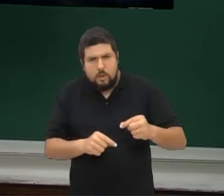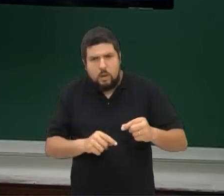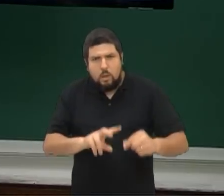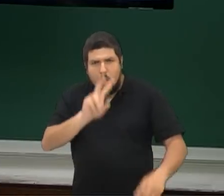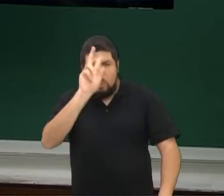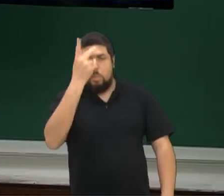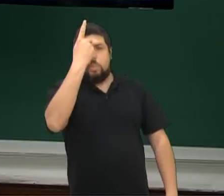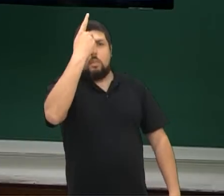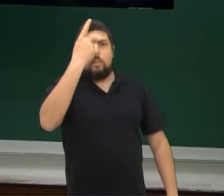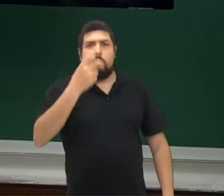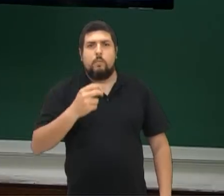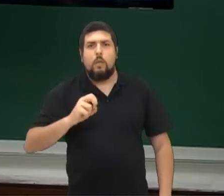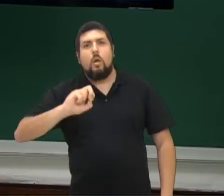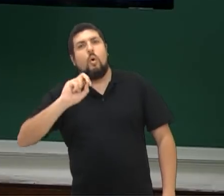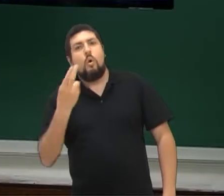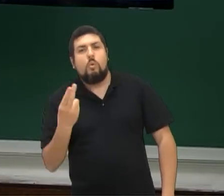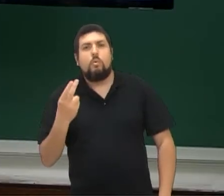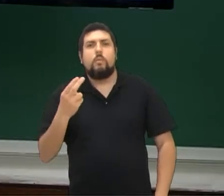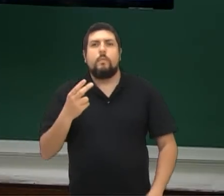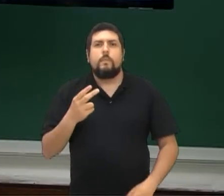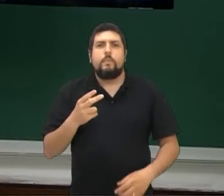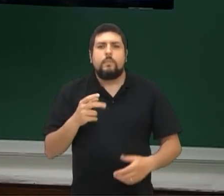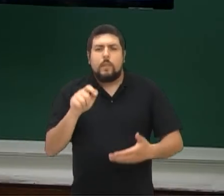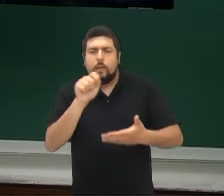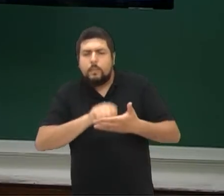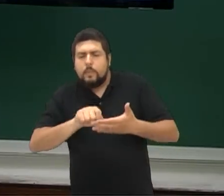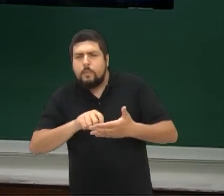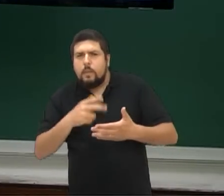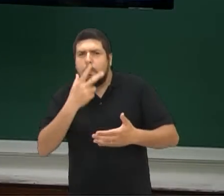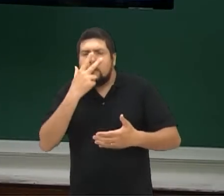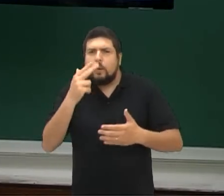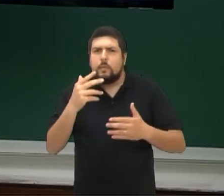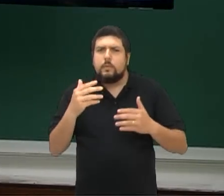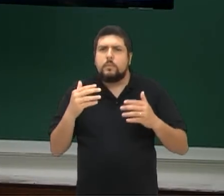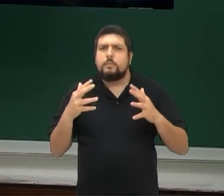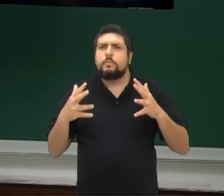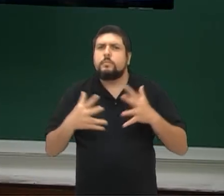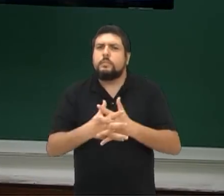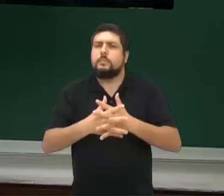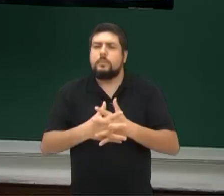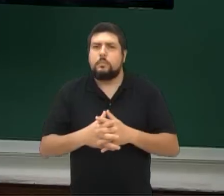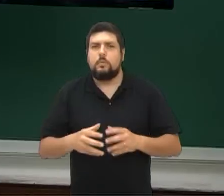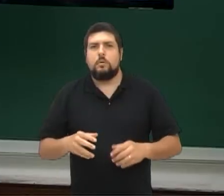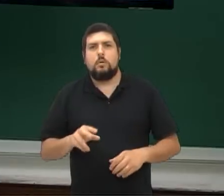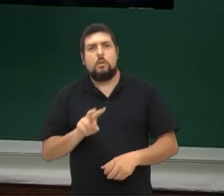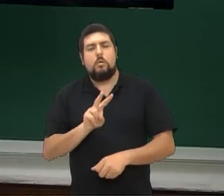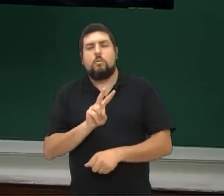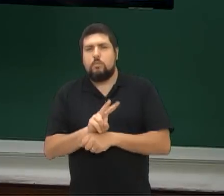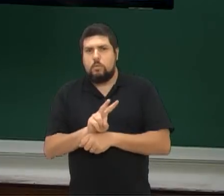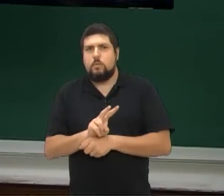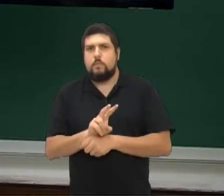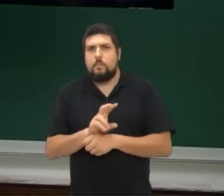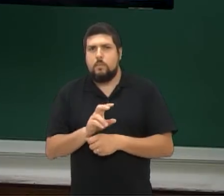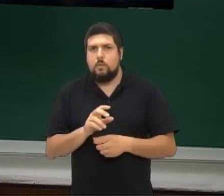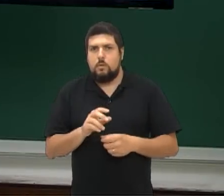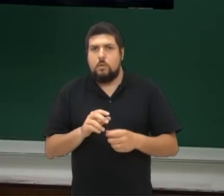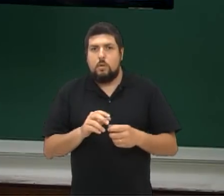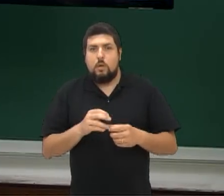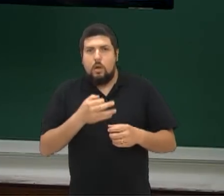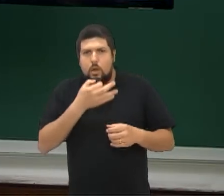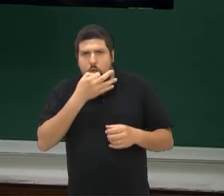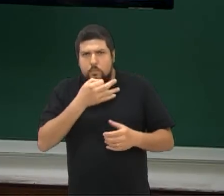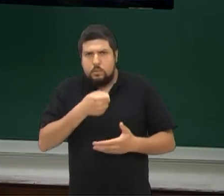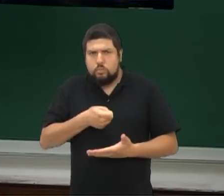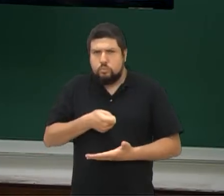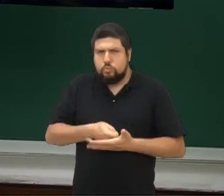ideia. Ou escreve alguma coisa que parece que você entra em contradição. Cuidado! Mantenha a sua opinião do começo